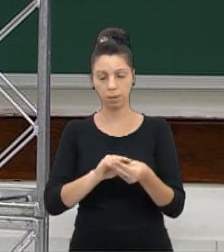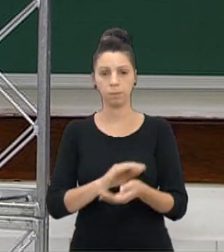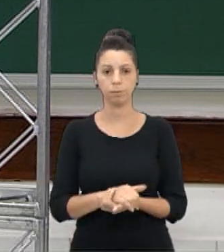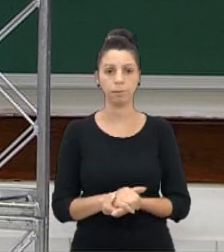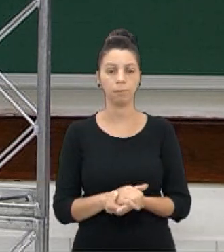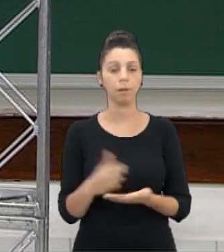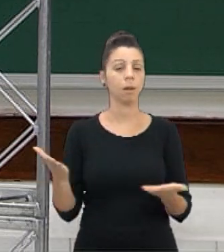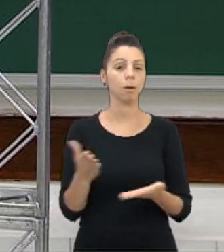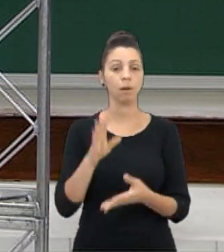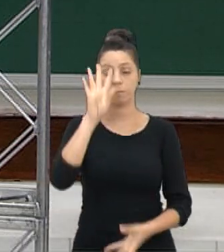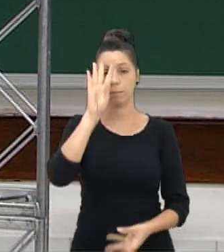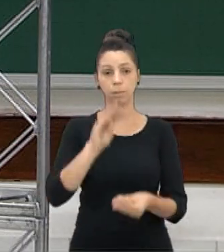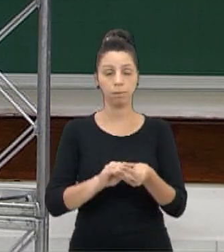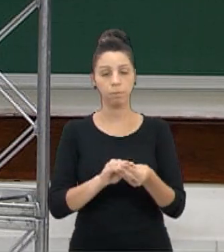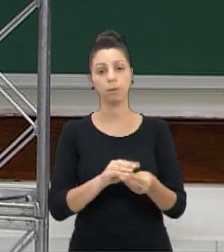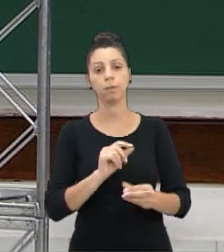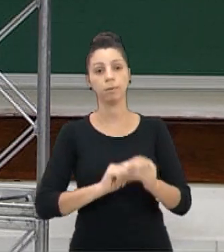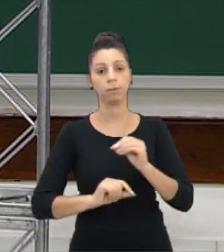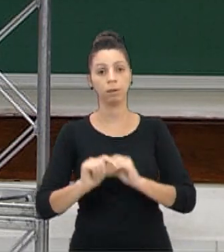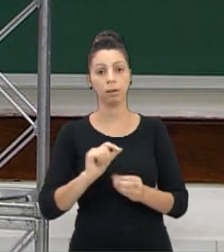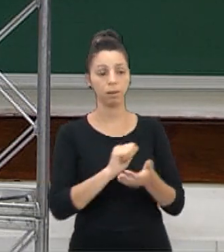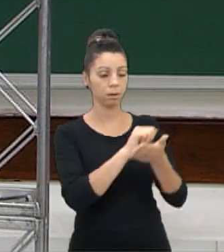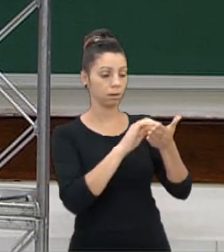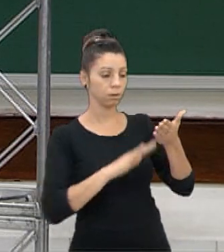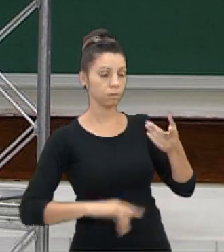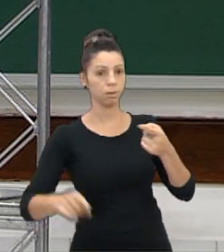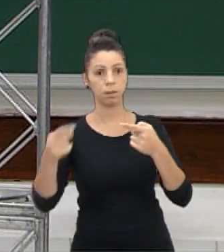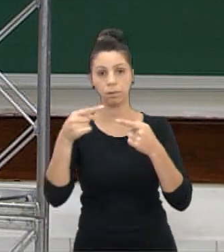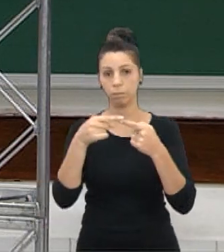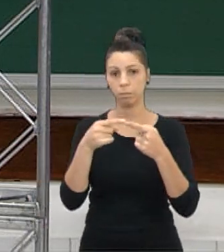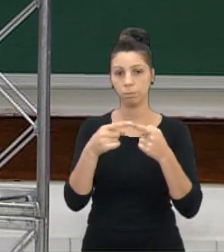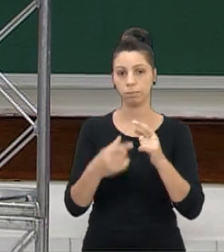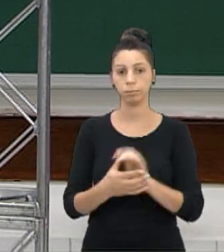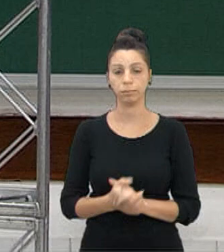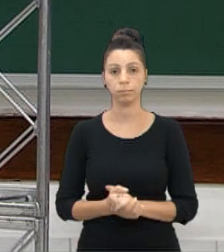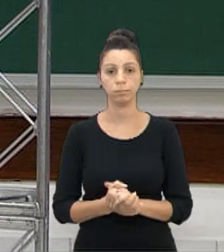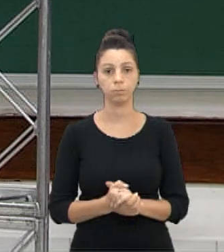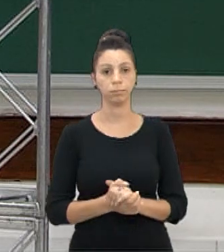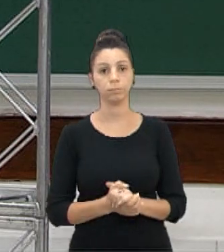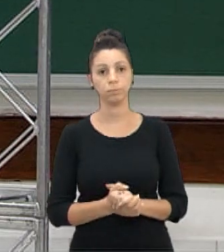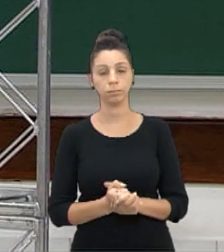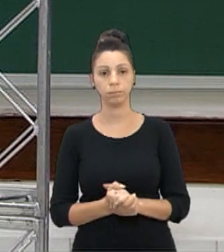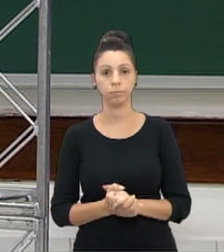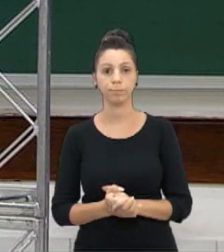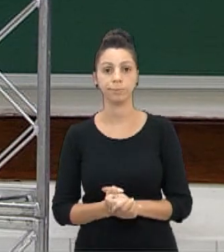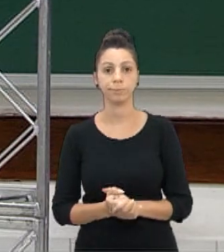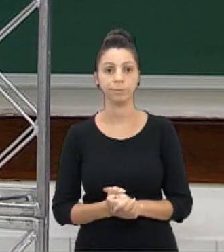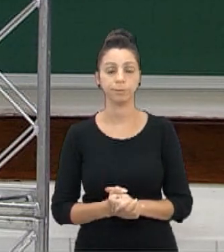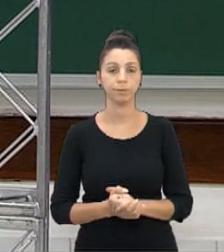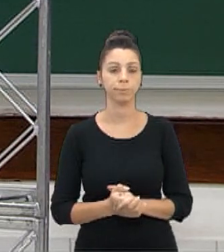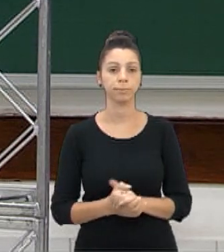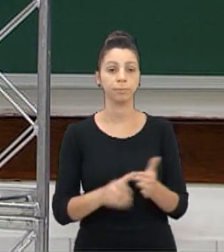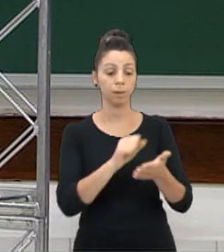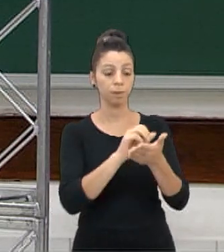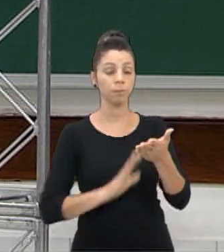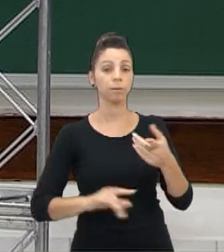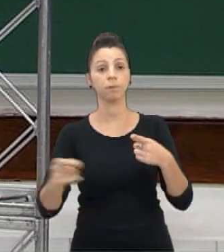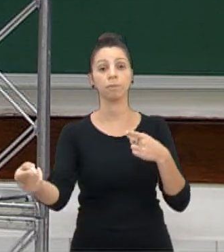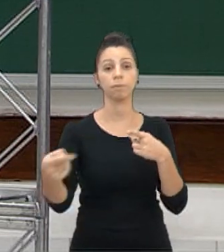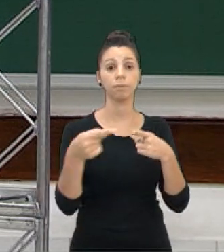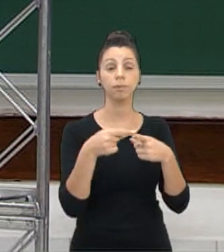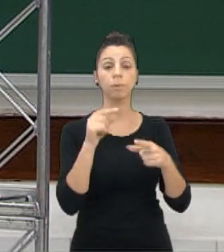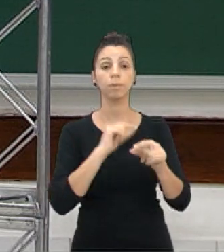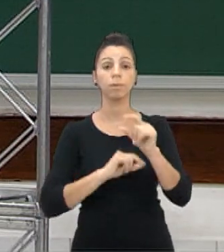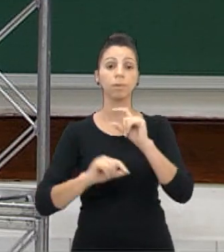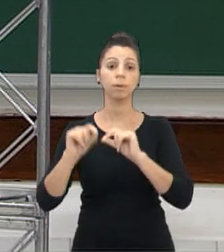vamos compreender agora o que temos nesse exercício, que é o exercício de número 1. O exercício de número 1